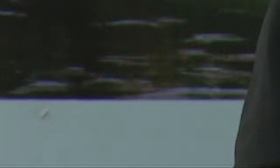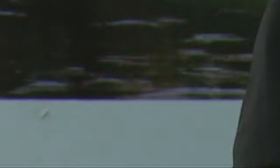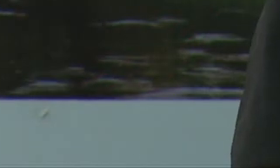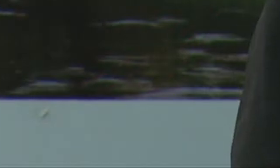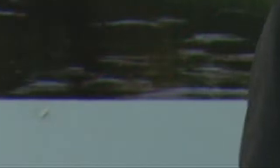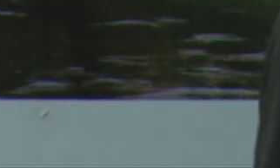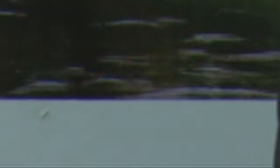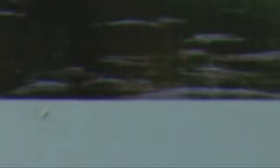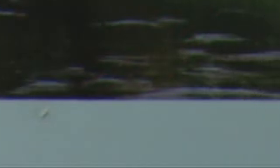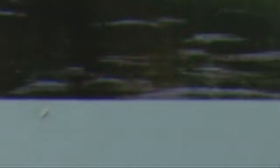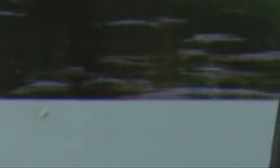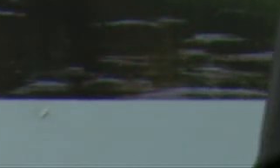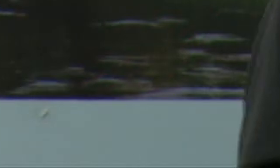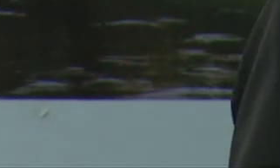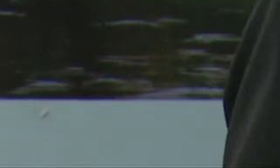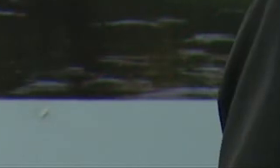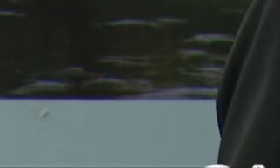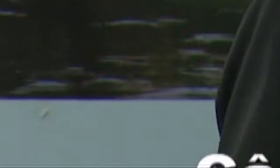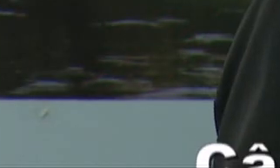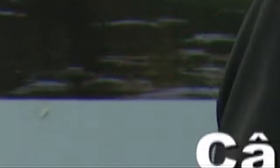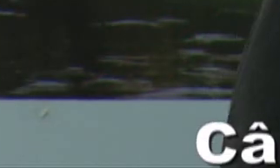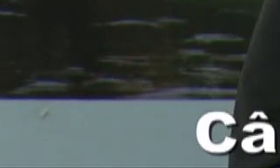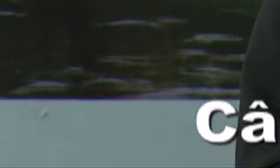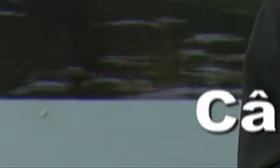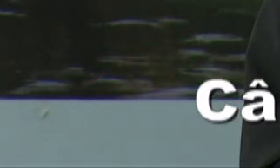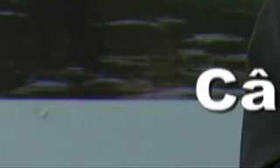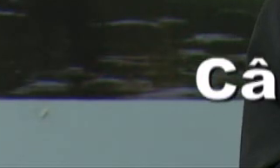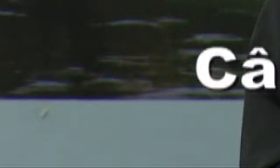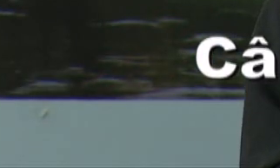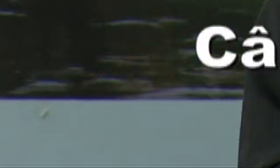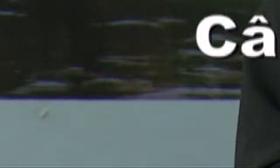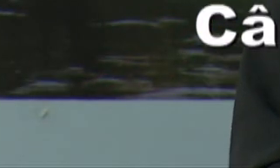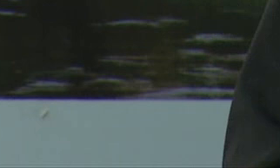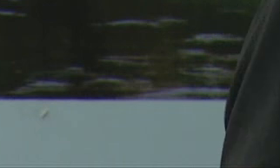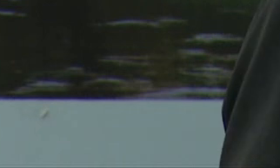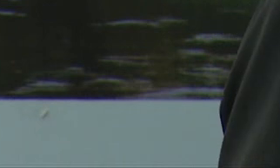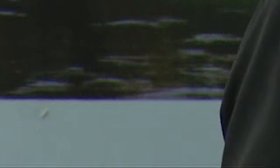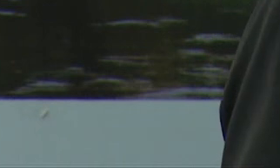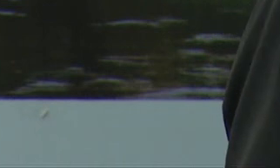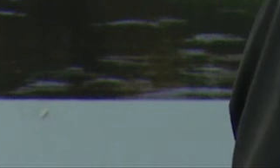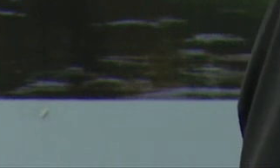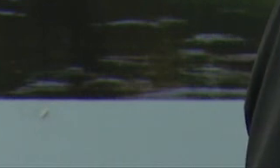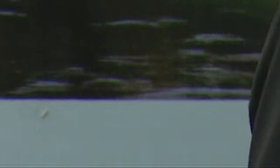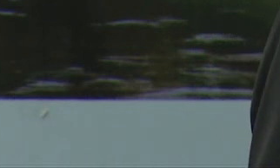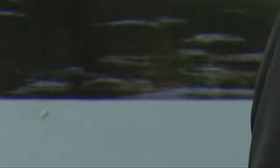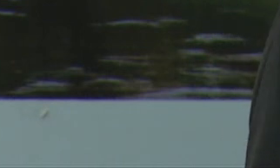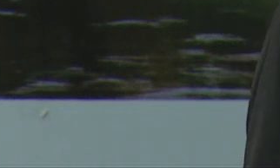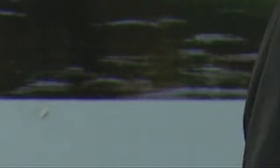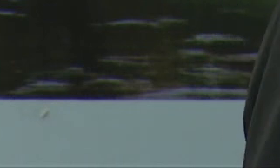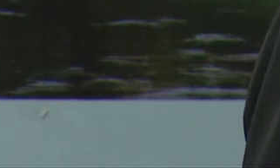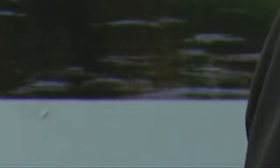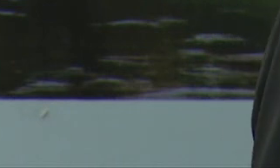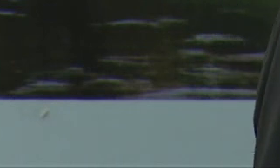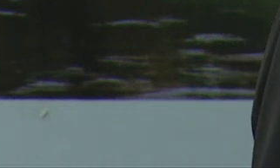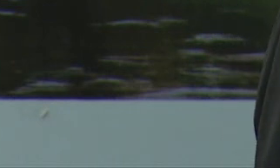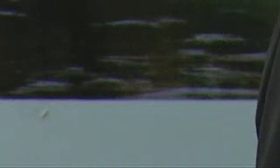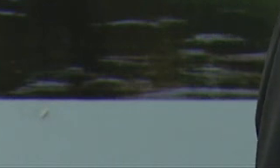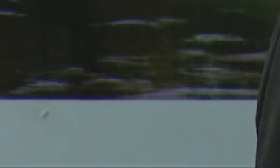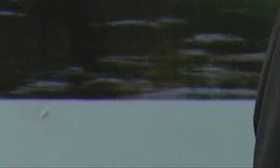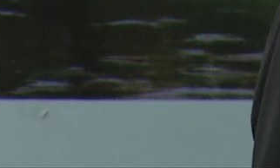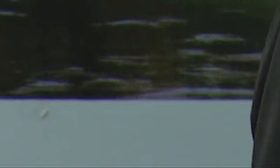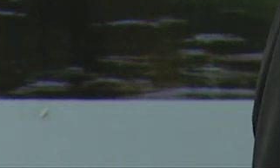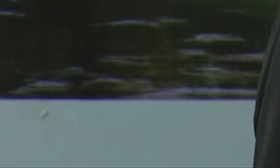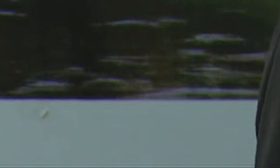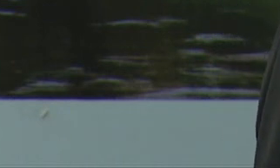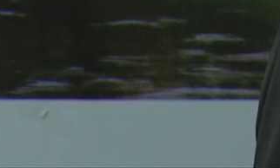Senhoras e senhores, autoridades e presentes ao plenário da Câmara Municipal de Sorocaba, aos nossos ouvintes e telespectadores que nos acompanham